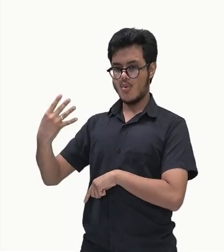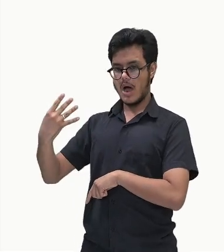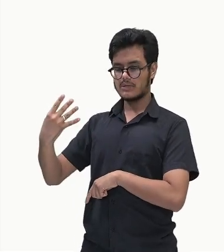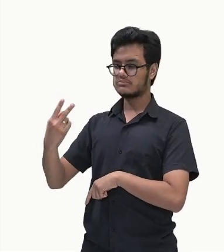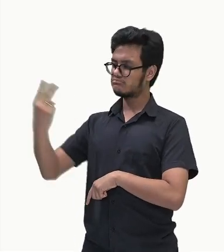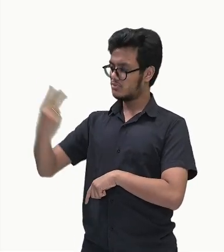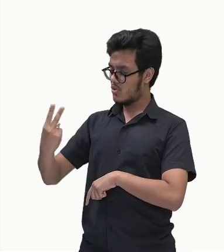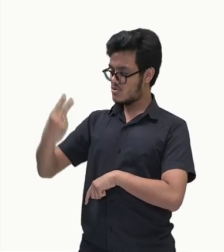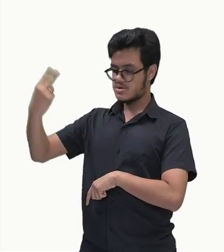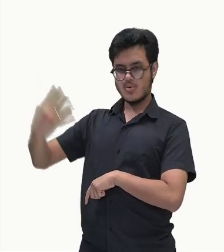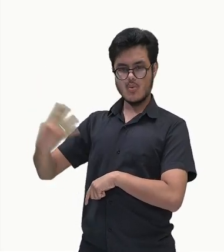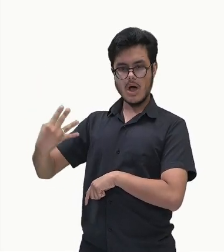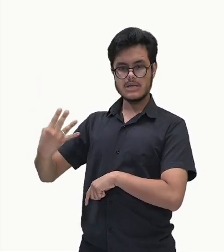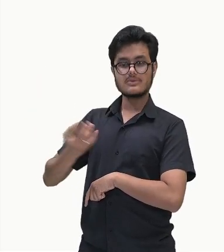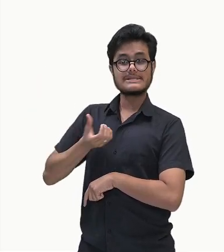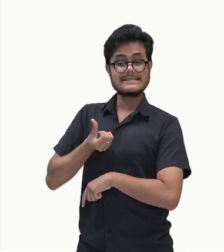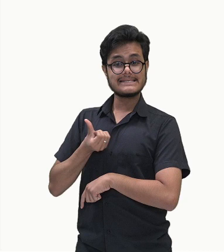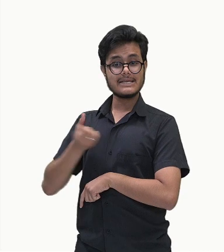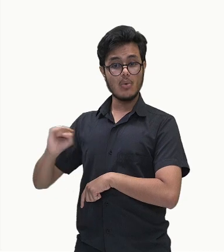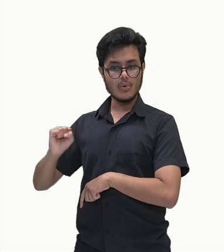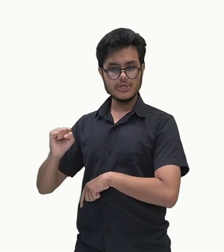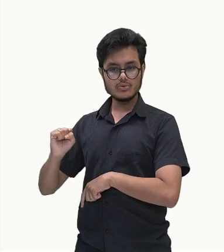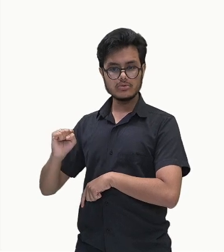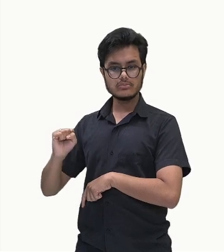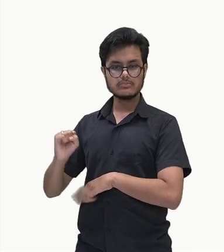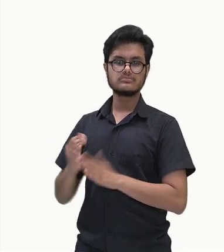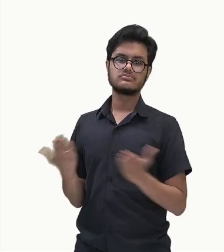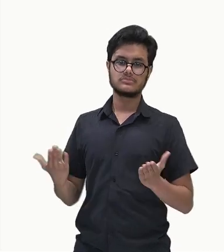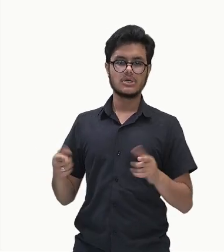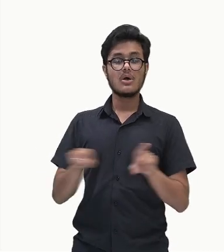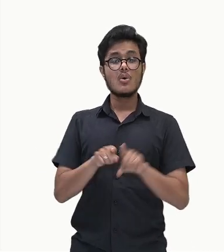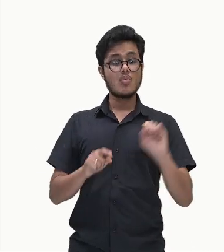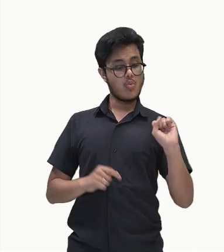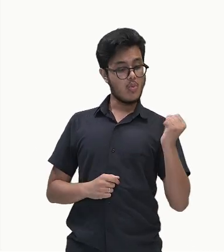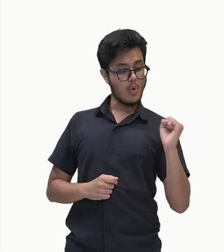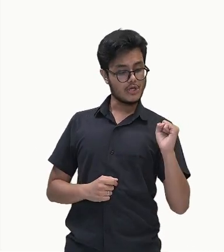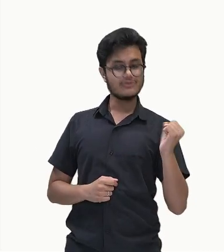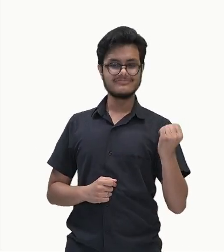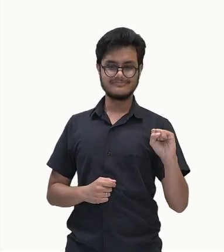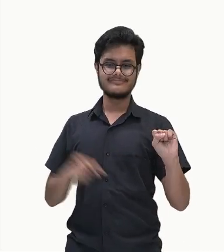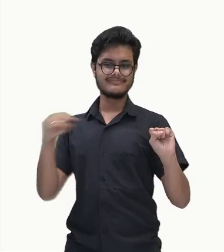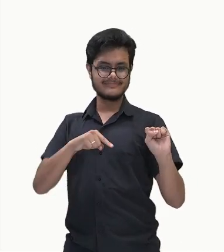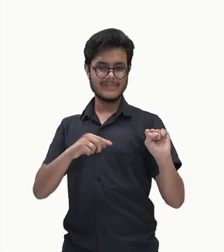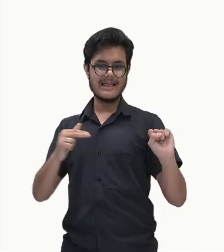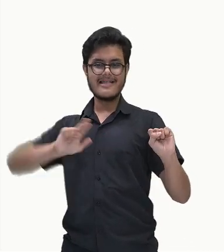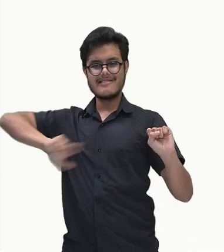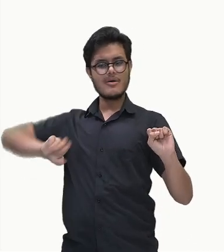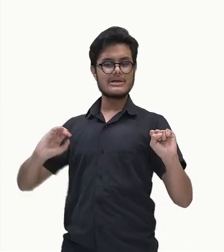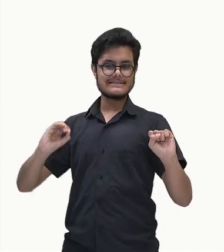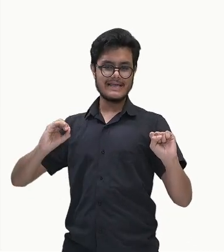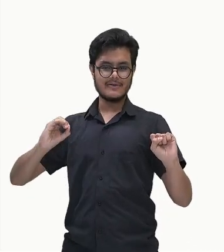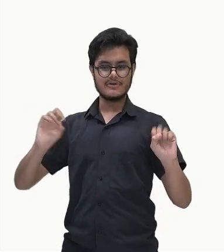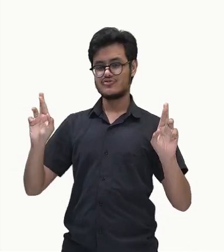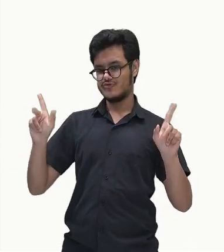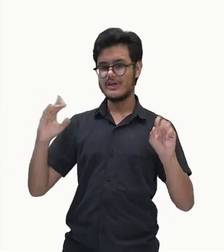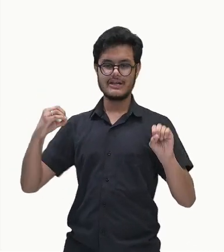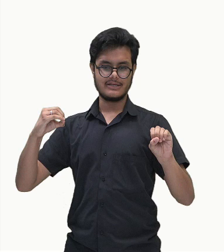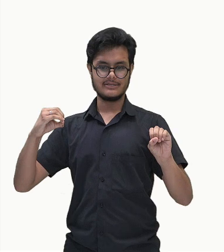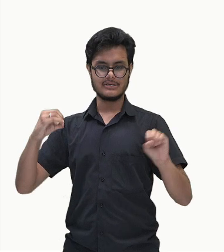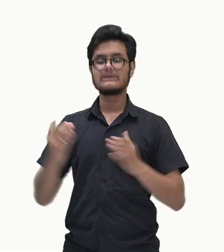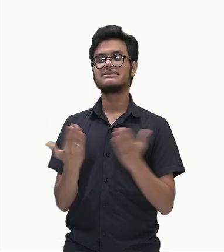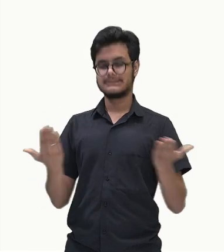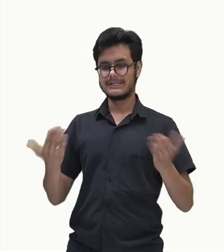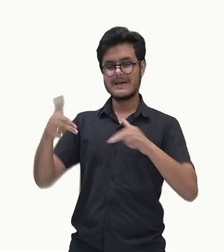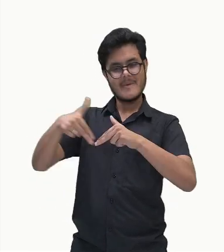dois ou quatro ou seis ou oito aqui a gente usou um valor que não é zero então a gente